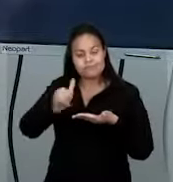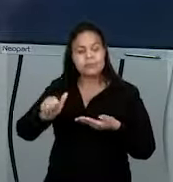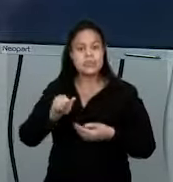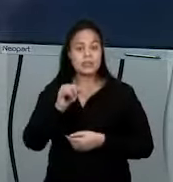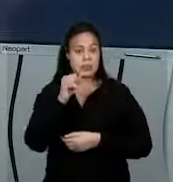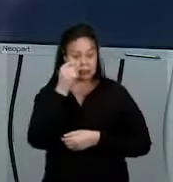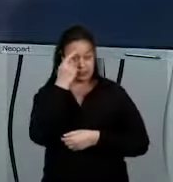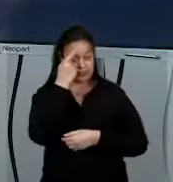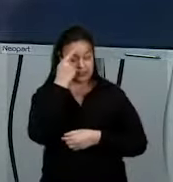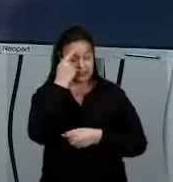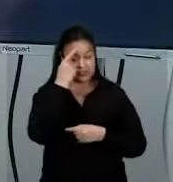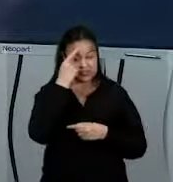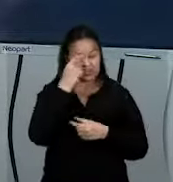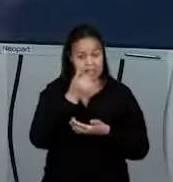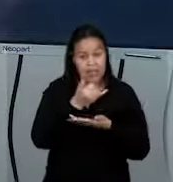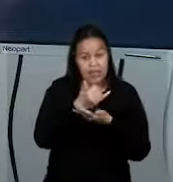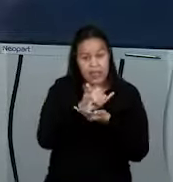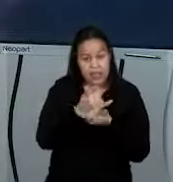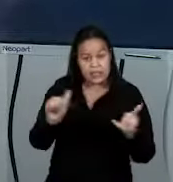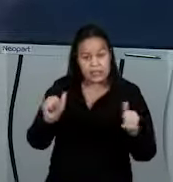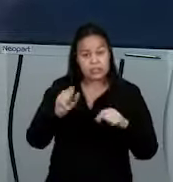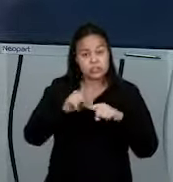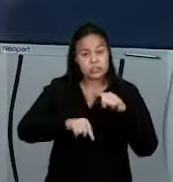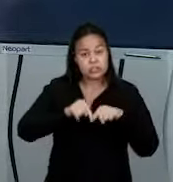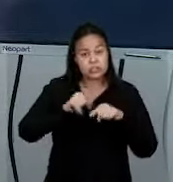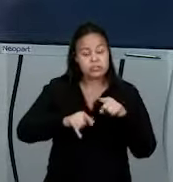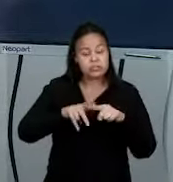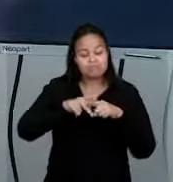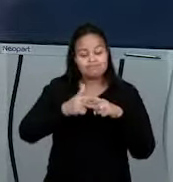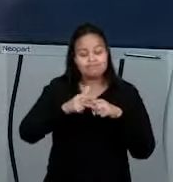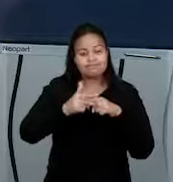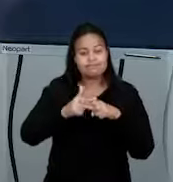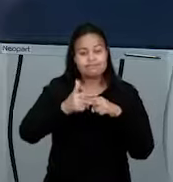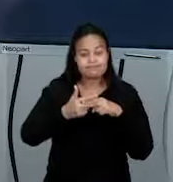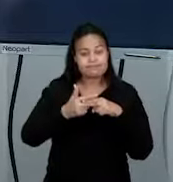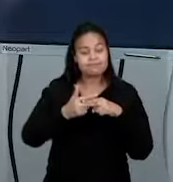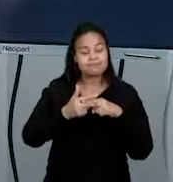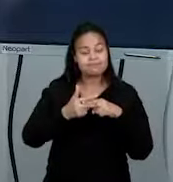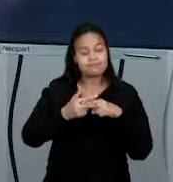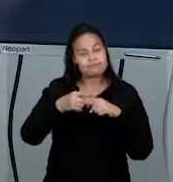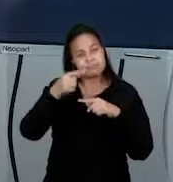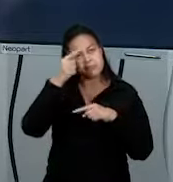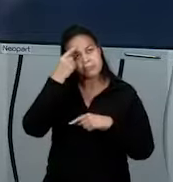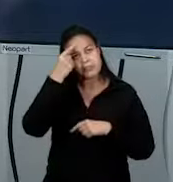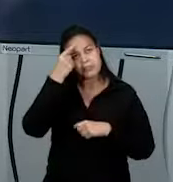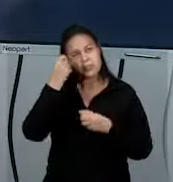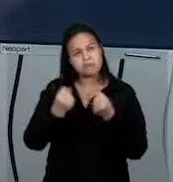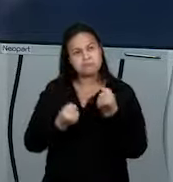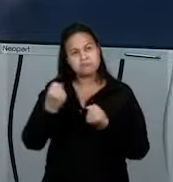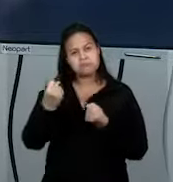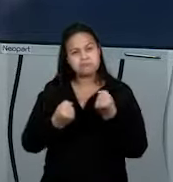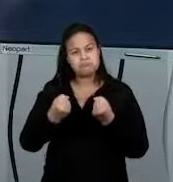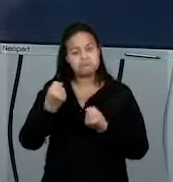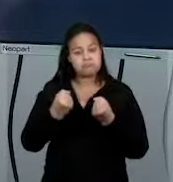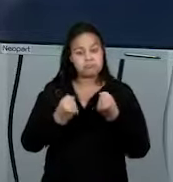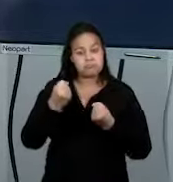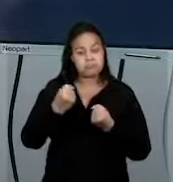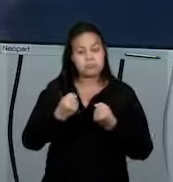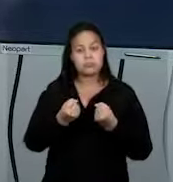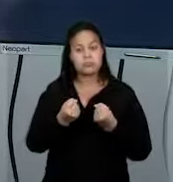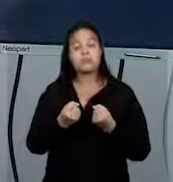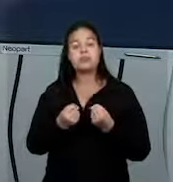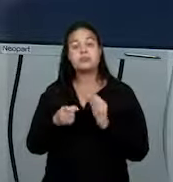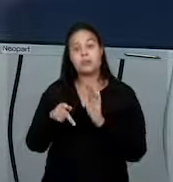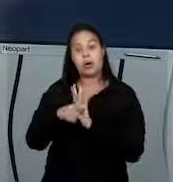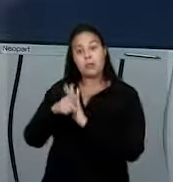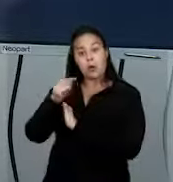energia mecânica, de um equipamento mecânico, se a gente pensar em um automóvel 1.0